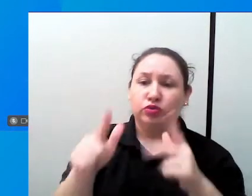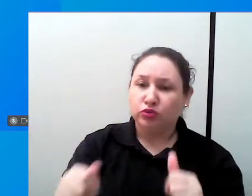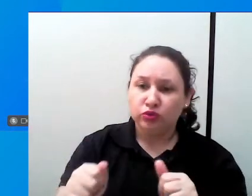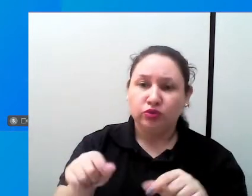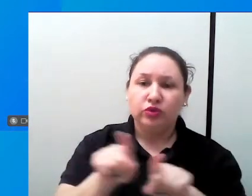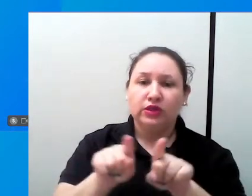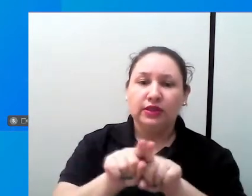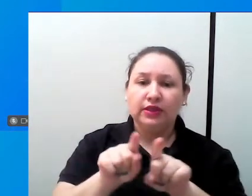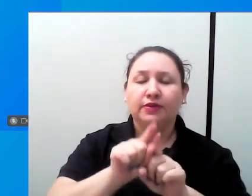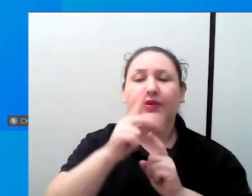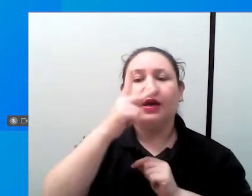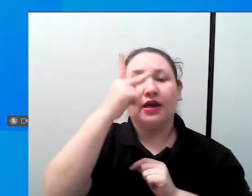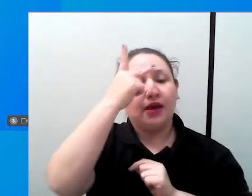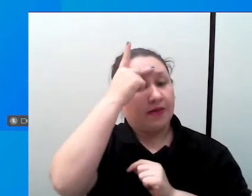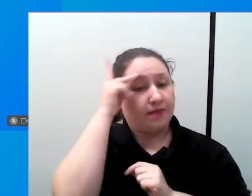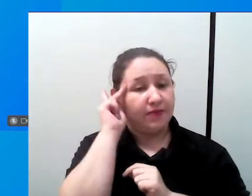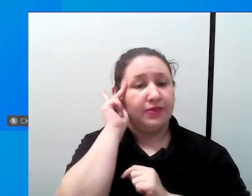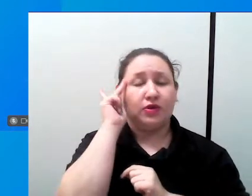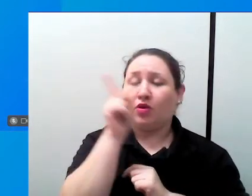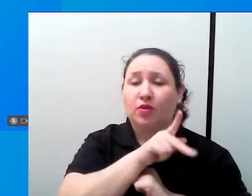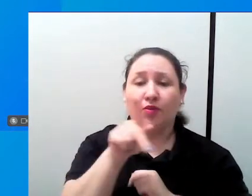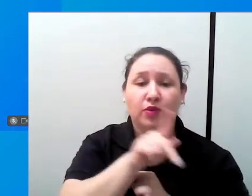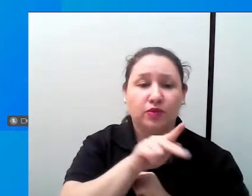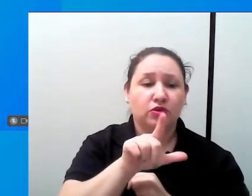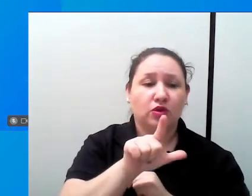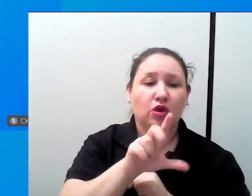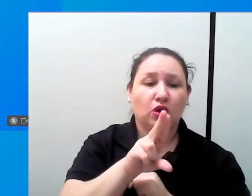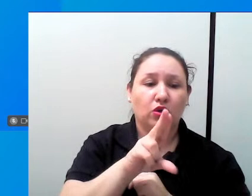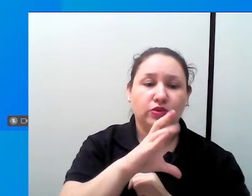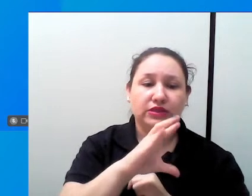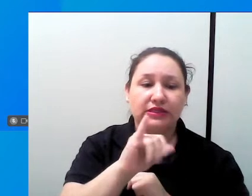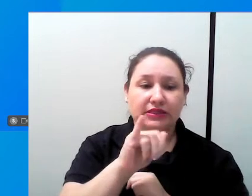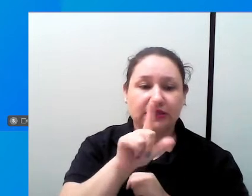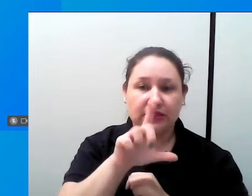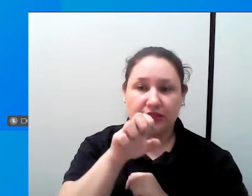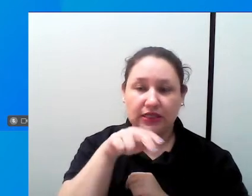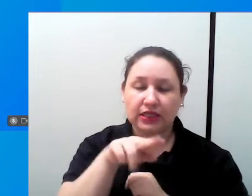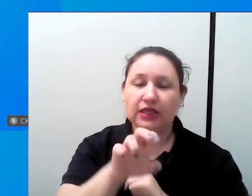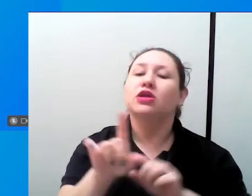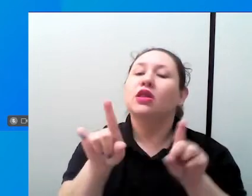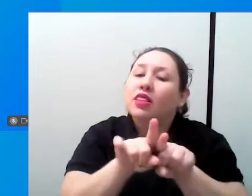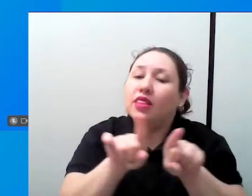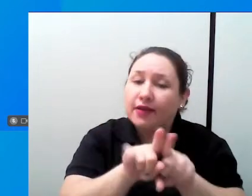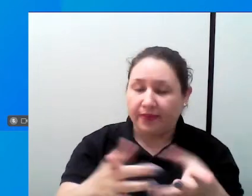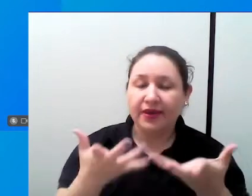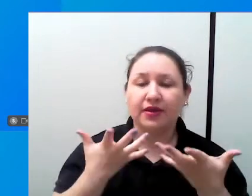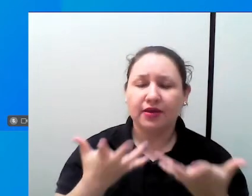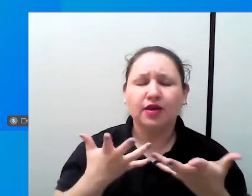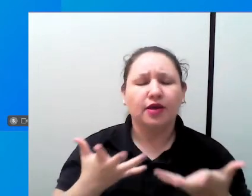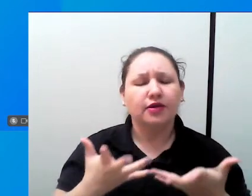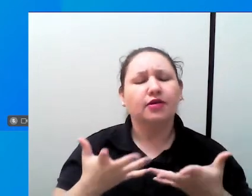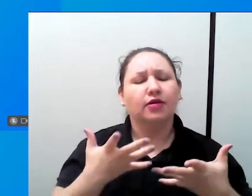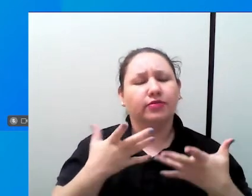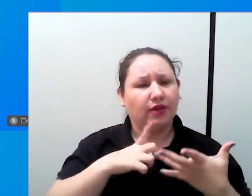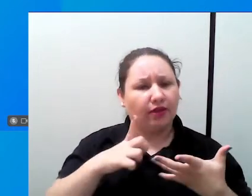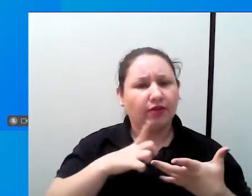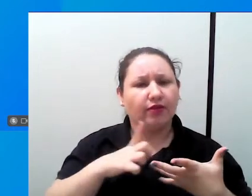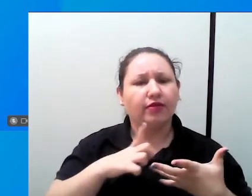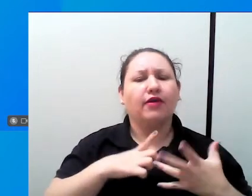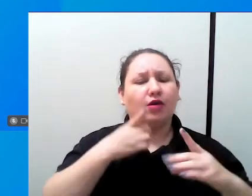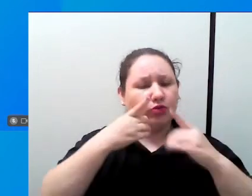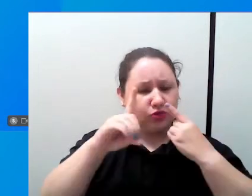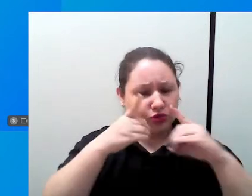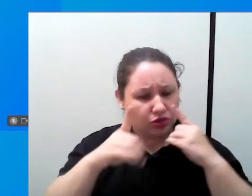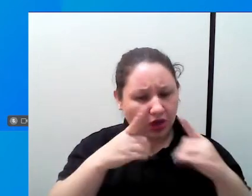na pessoa da professora Lucilene. Nós temos buscado criar esse espaço de diálogo também com essas instâncias,